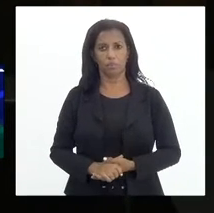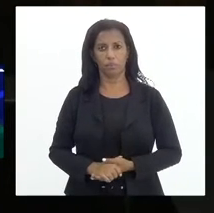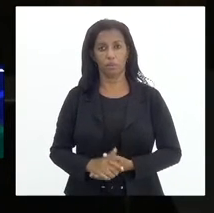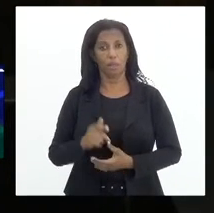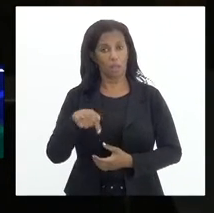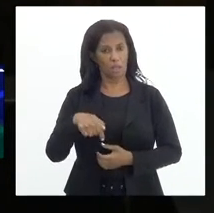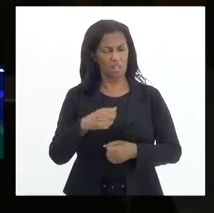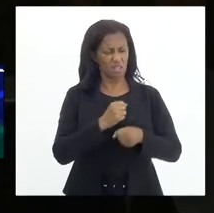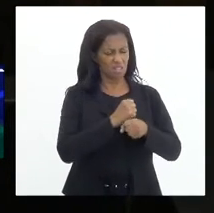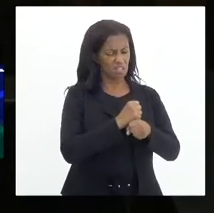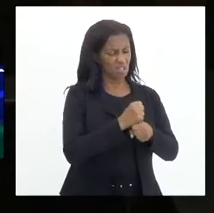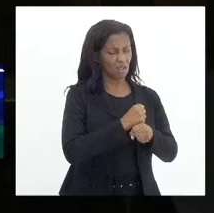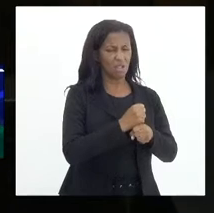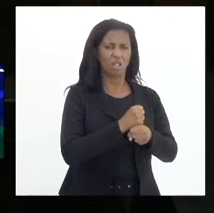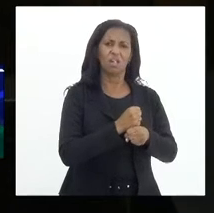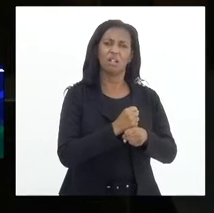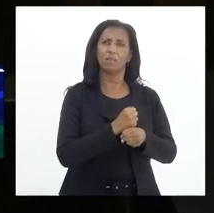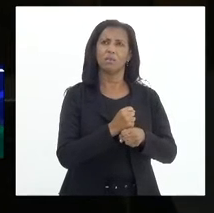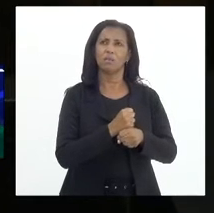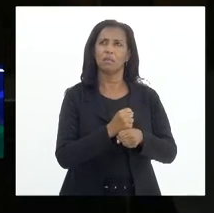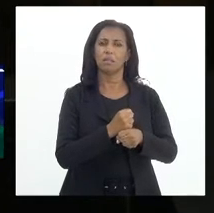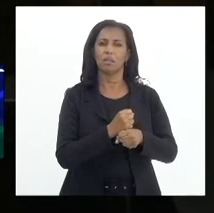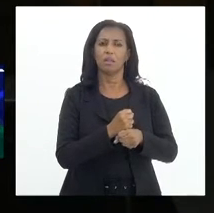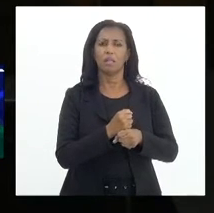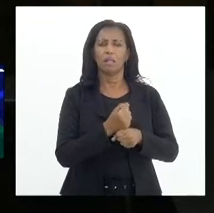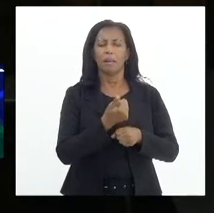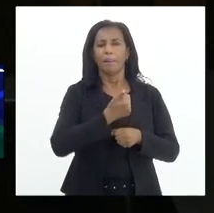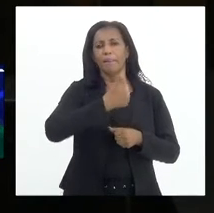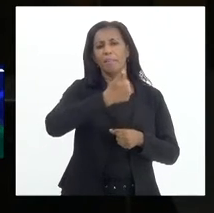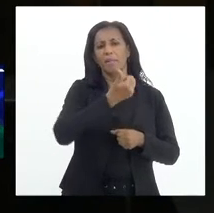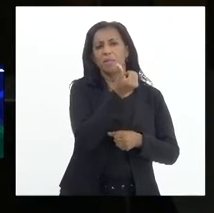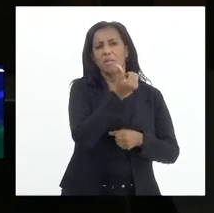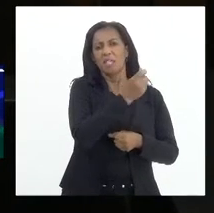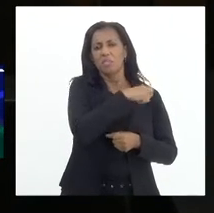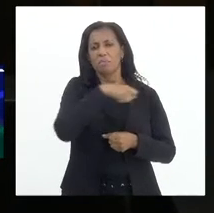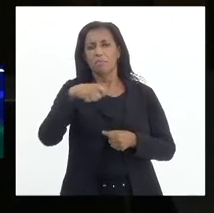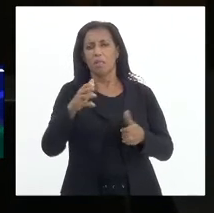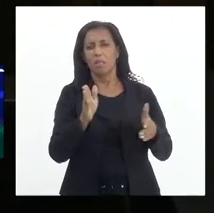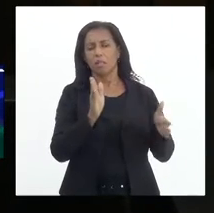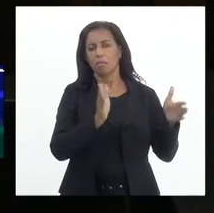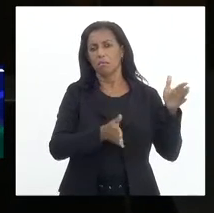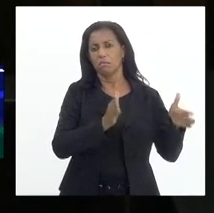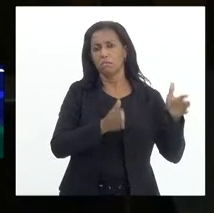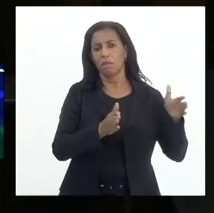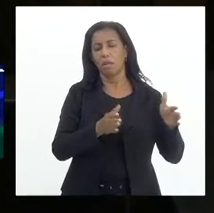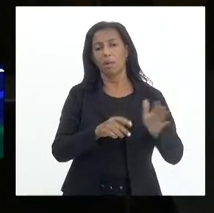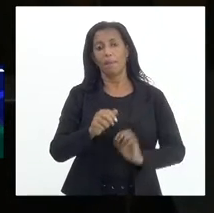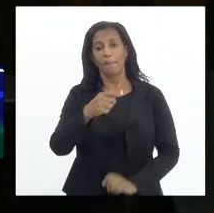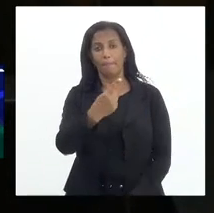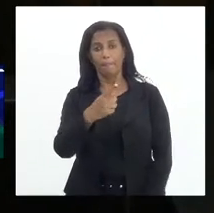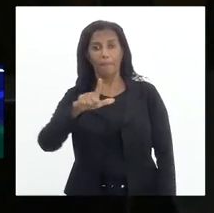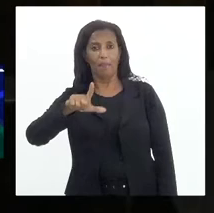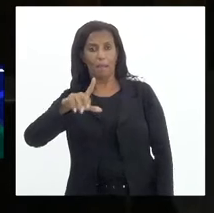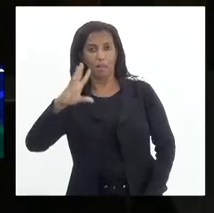deste ano, no primeiro semestre, o projeto de lei